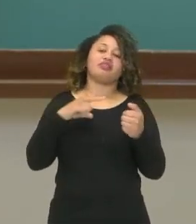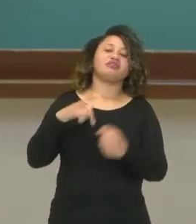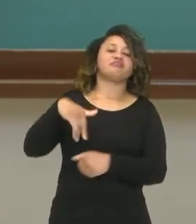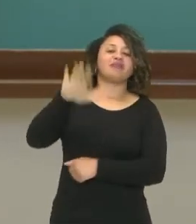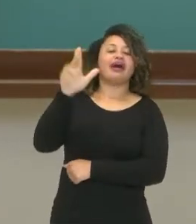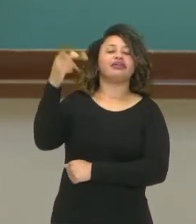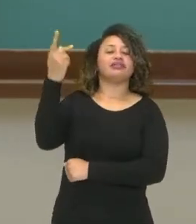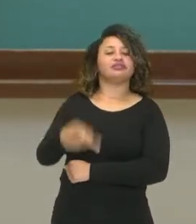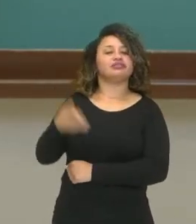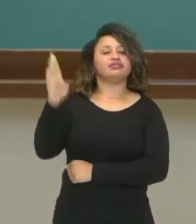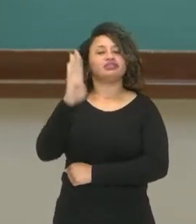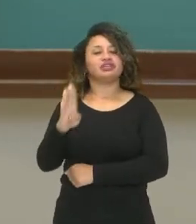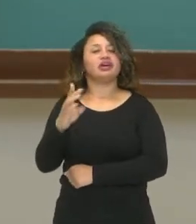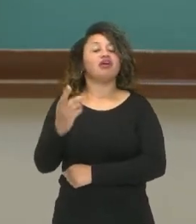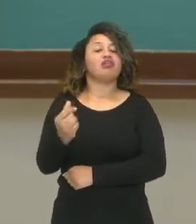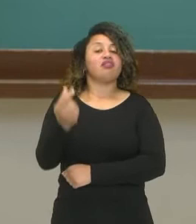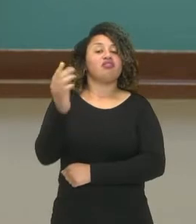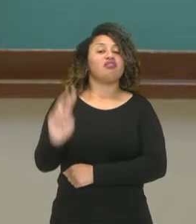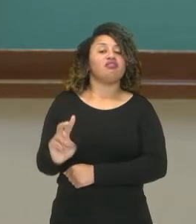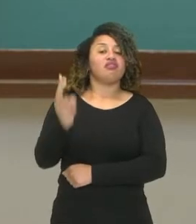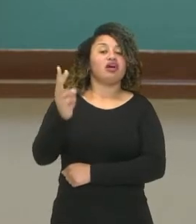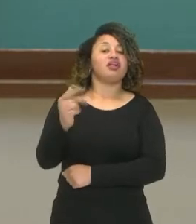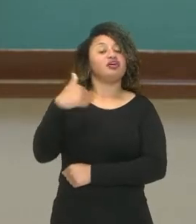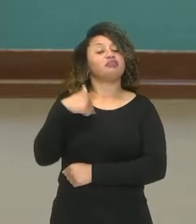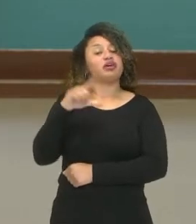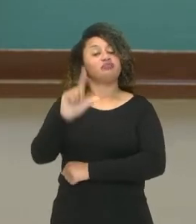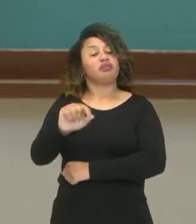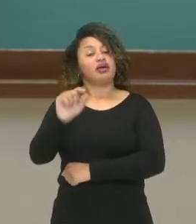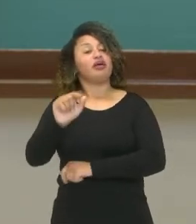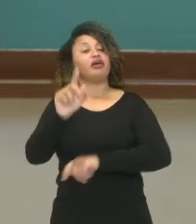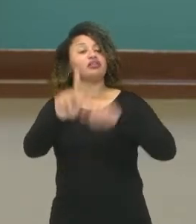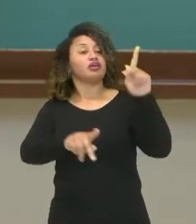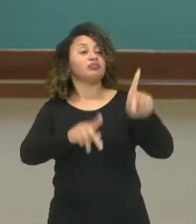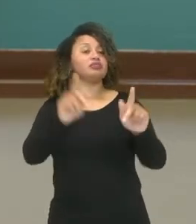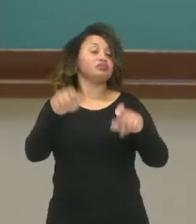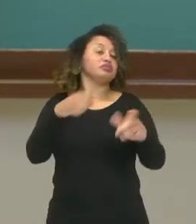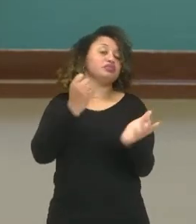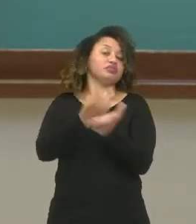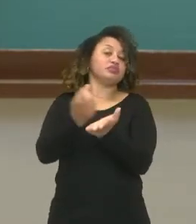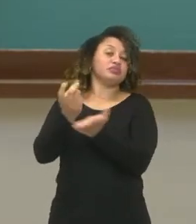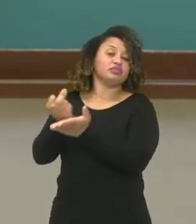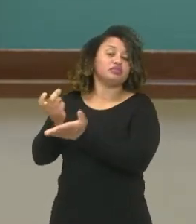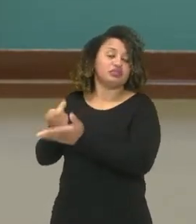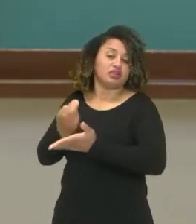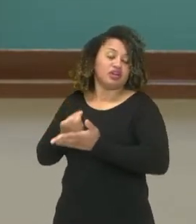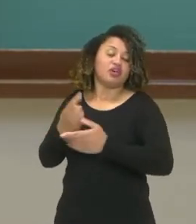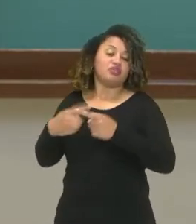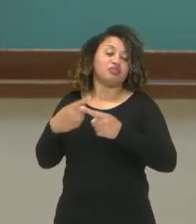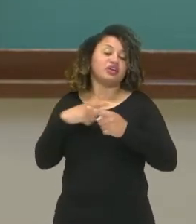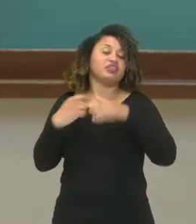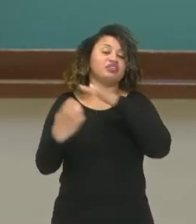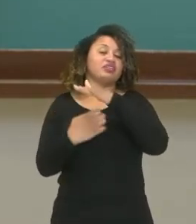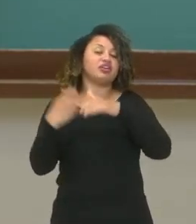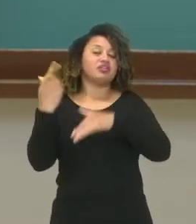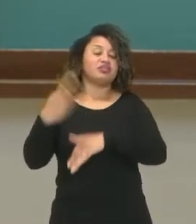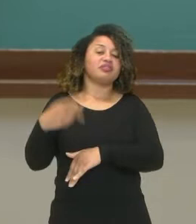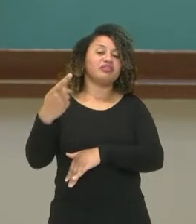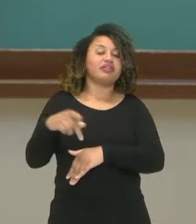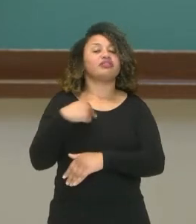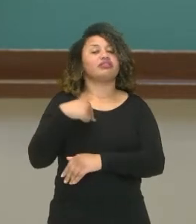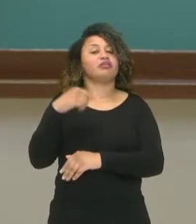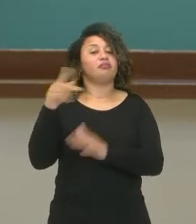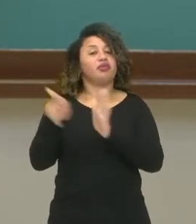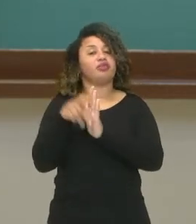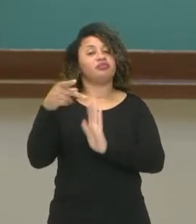força, com preços mais acessíveis para a população, com indústrias nacionais atraídas durante o governo de